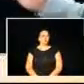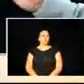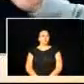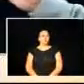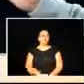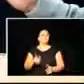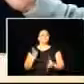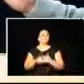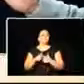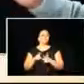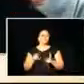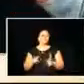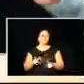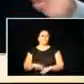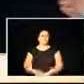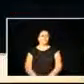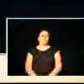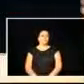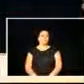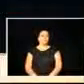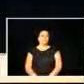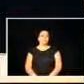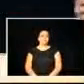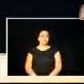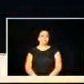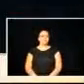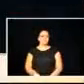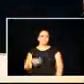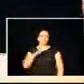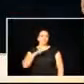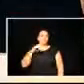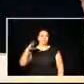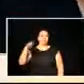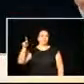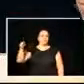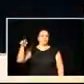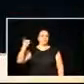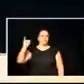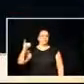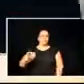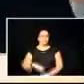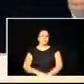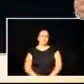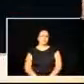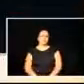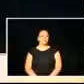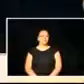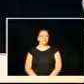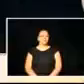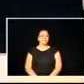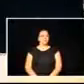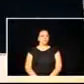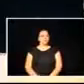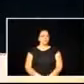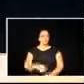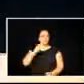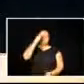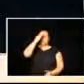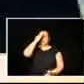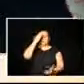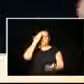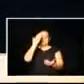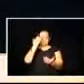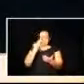isso. Então nós temos aí uma CPI em curso, nós acreditamos nas pessoas que lá estão, nós